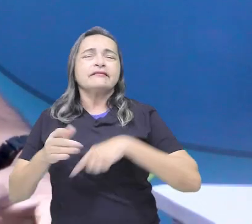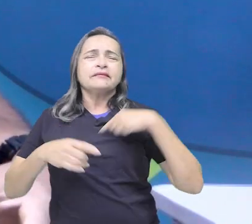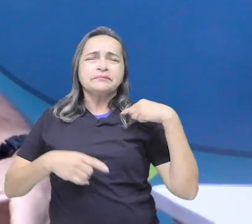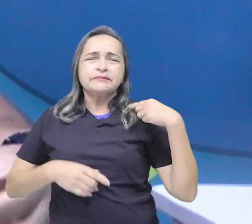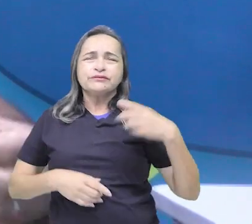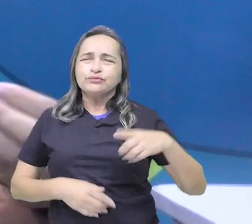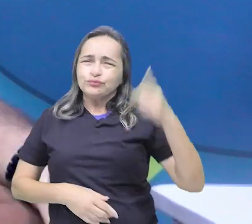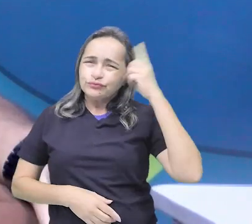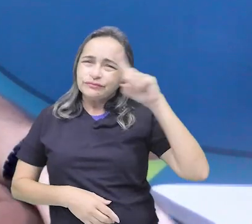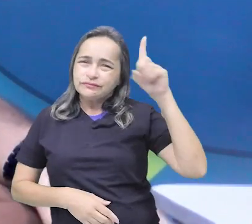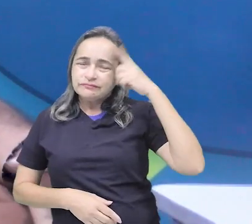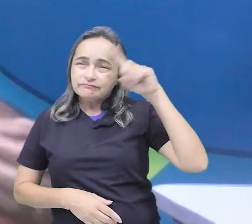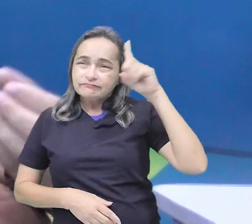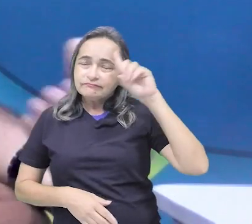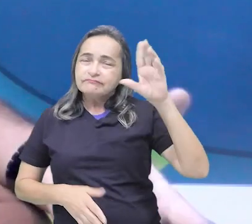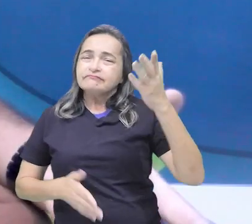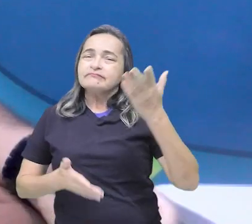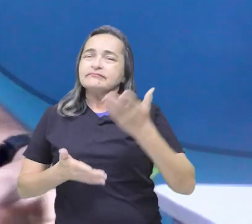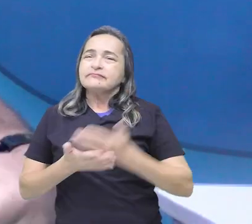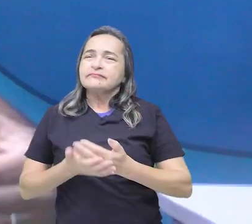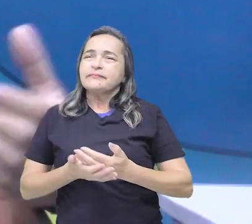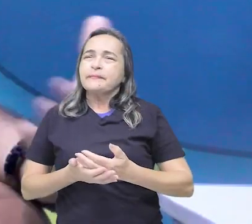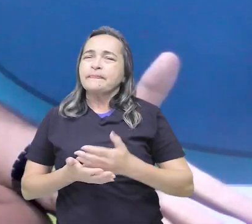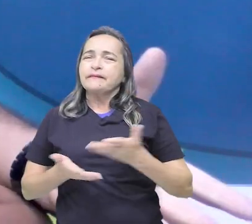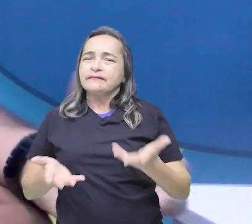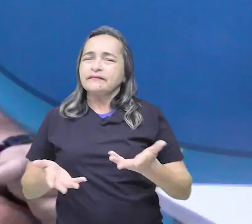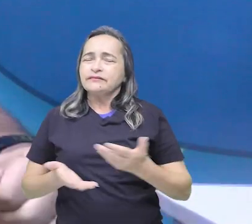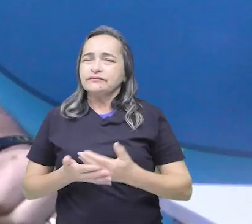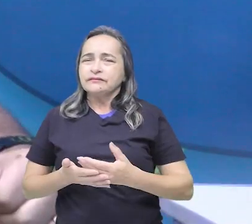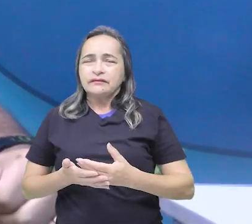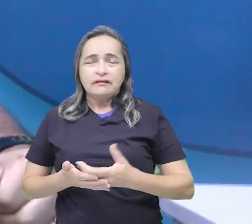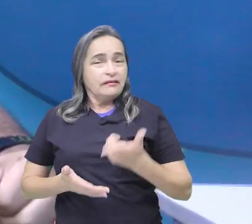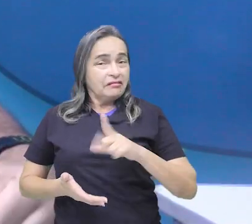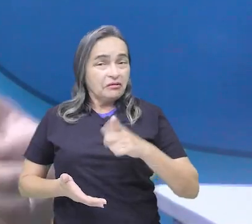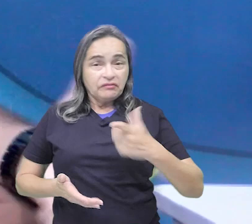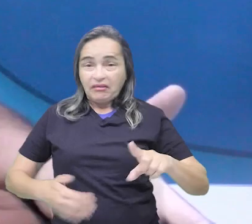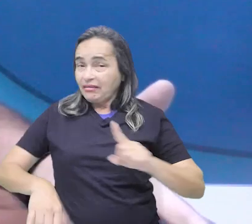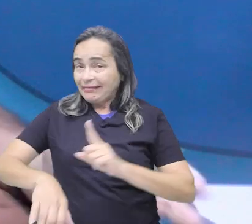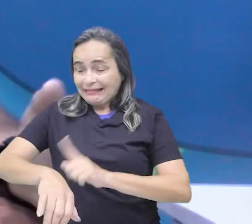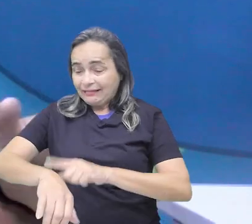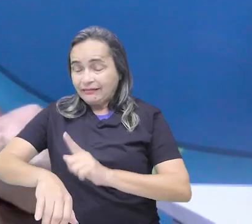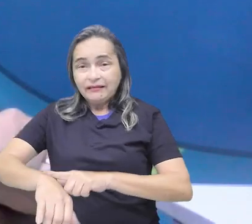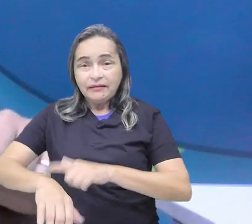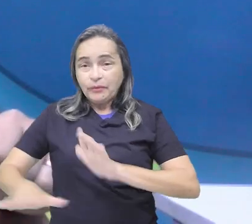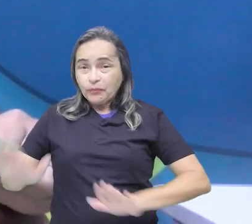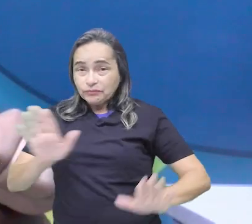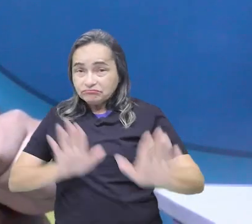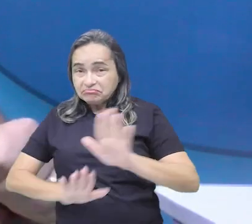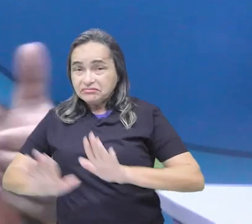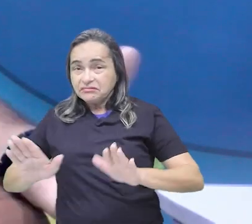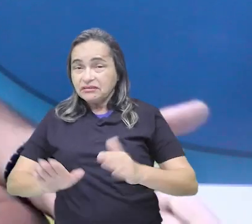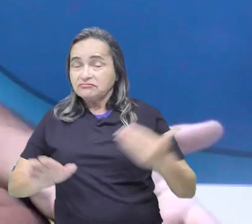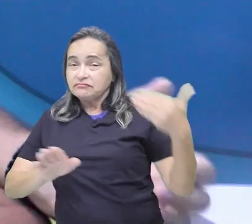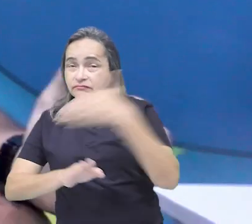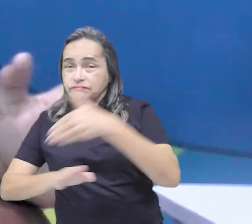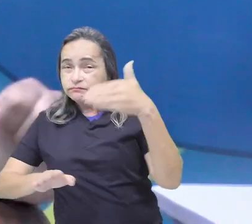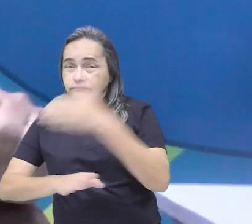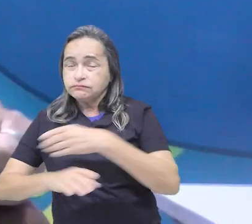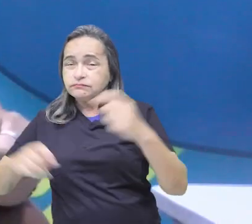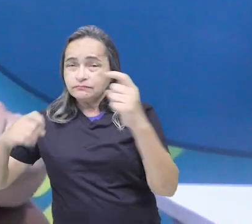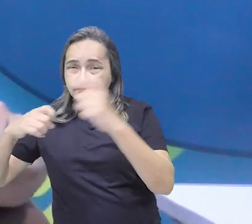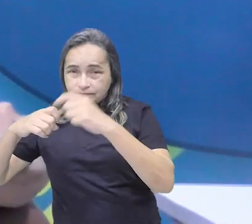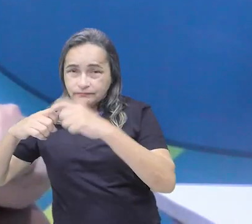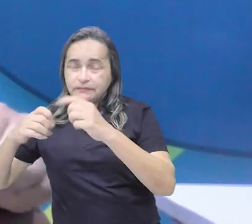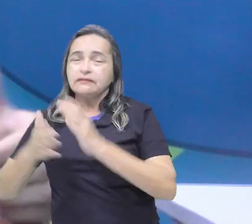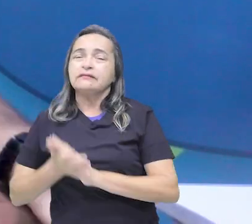e não tem esse tempo, esse cuidado de estar ali sempre. Procurem o seu posto de saúde aqui no nosso município de